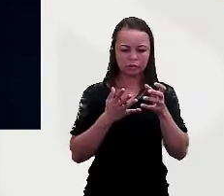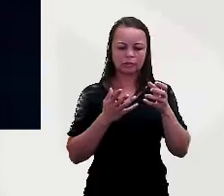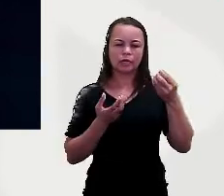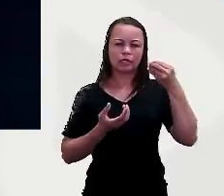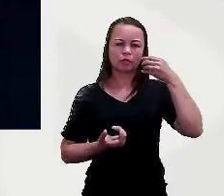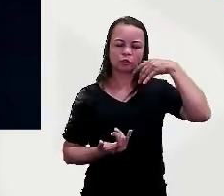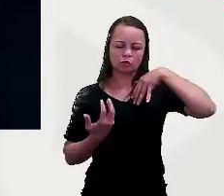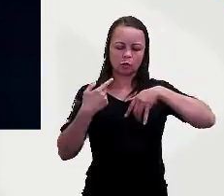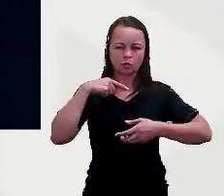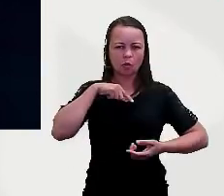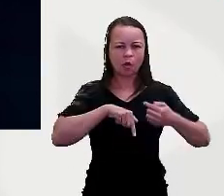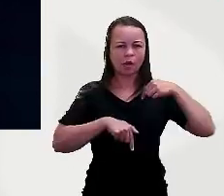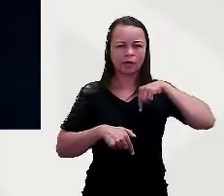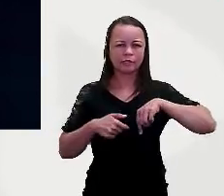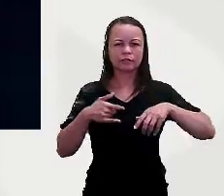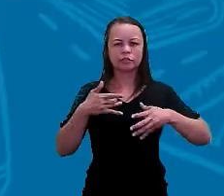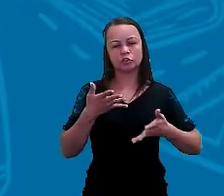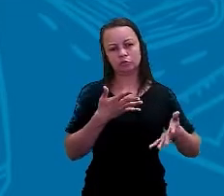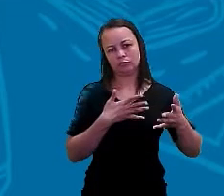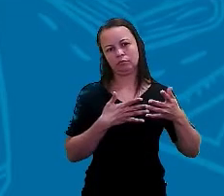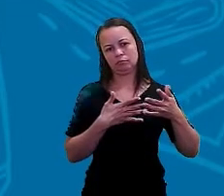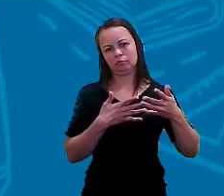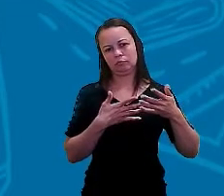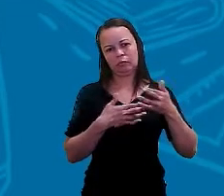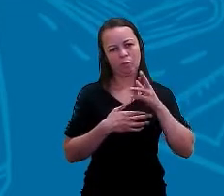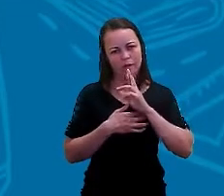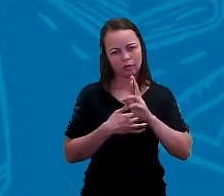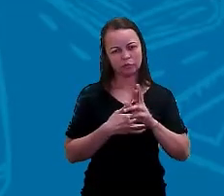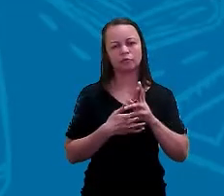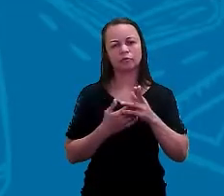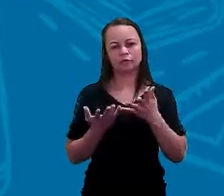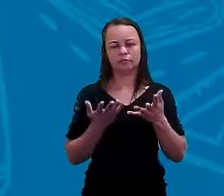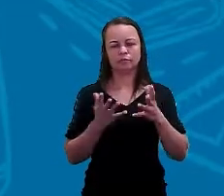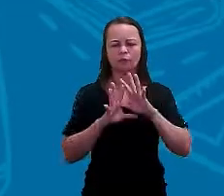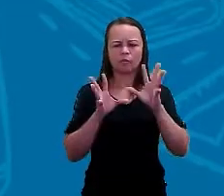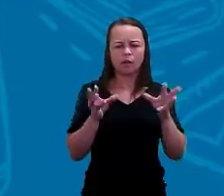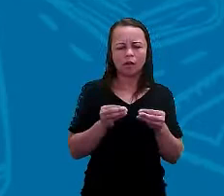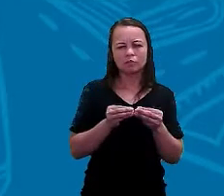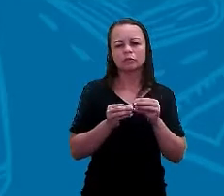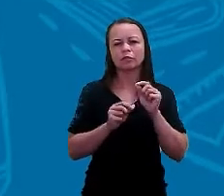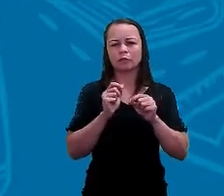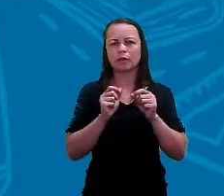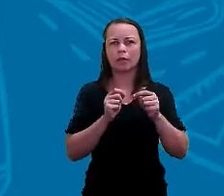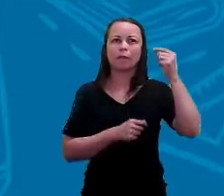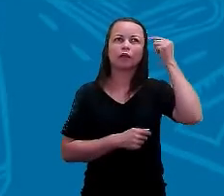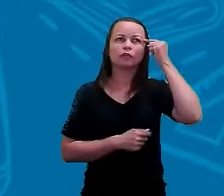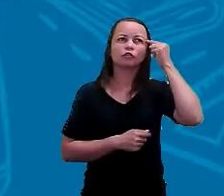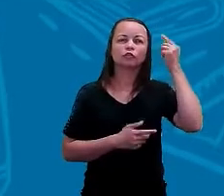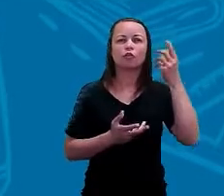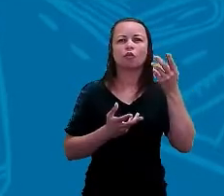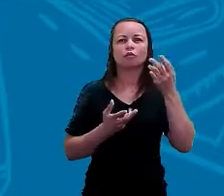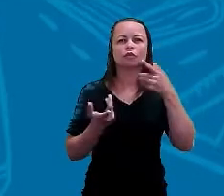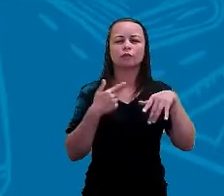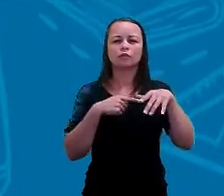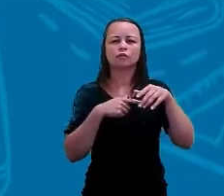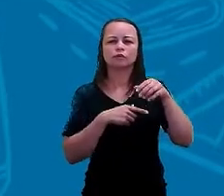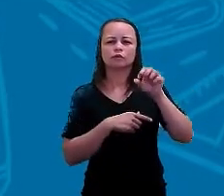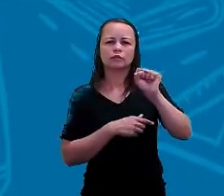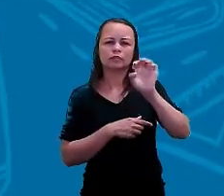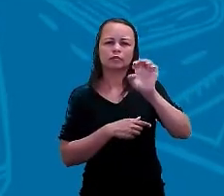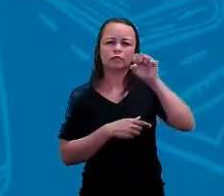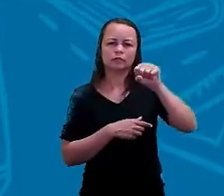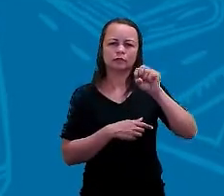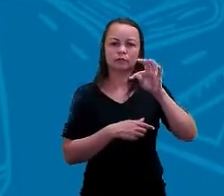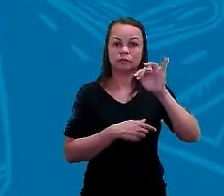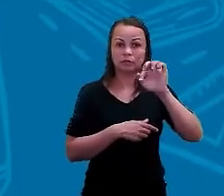o organismo, ou seja, é a resposta que vai ser dada. Então, de uma forma bem resumida, pensou na função sensitiva, é aquela